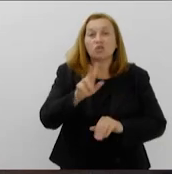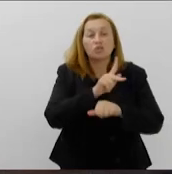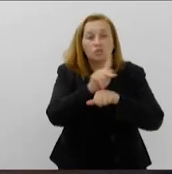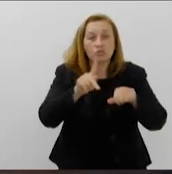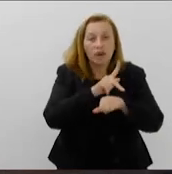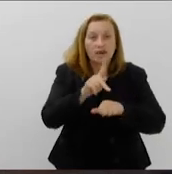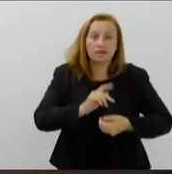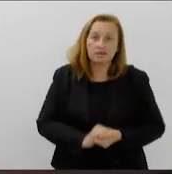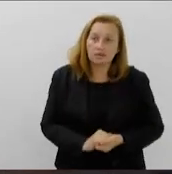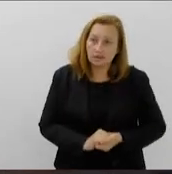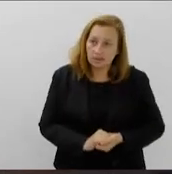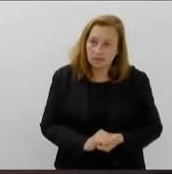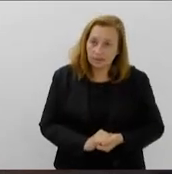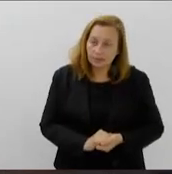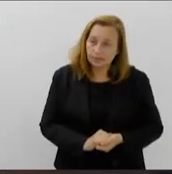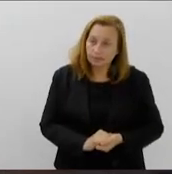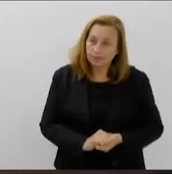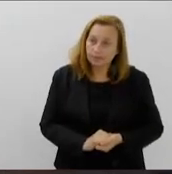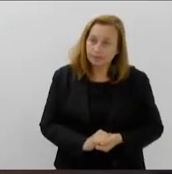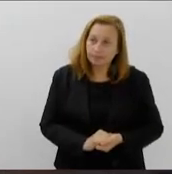país.